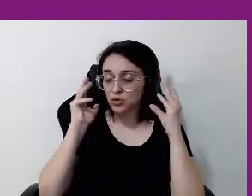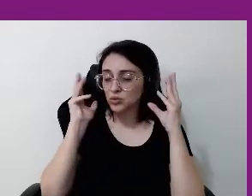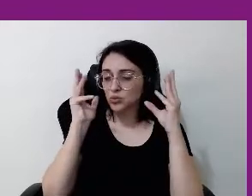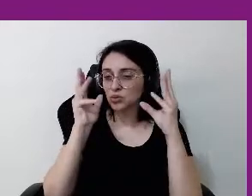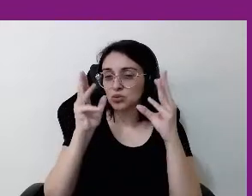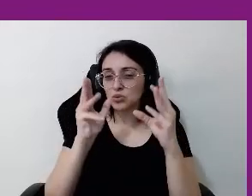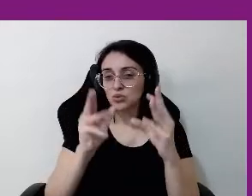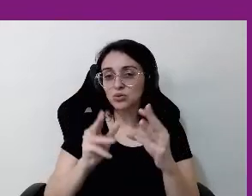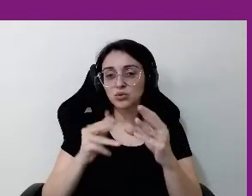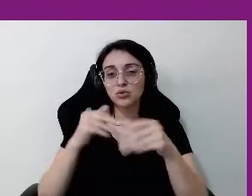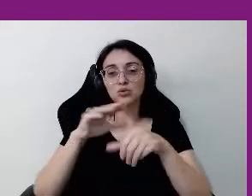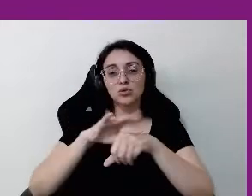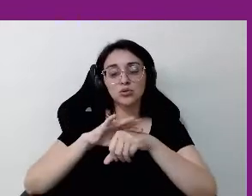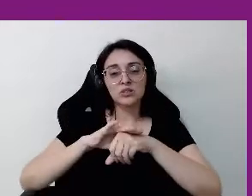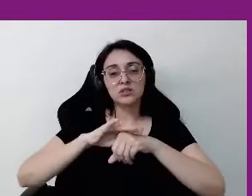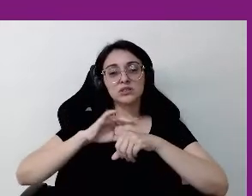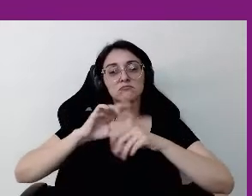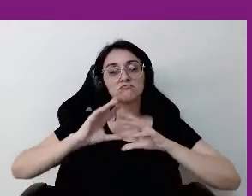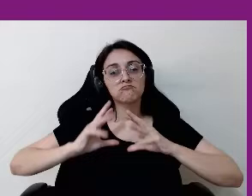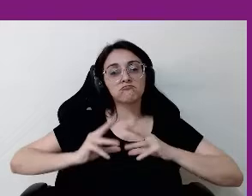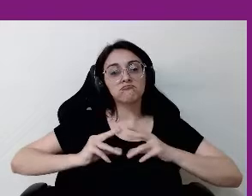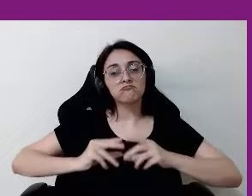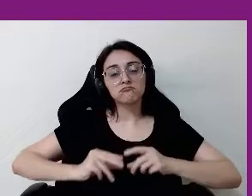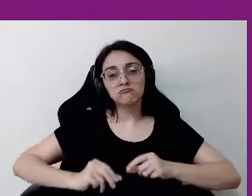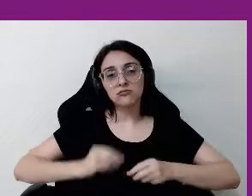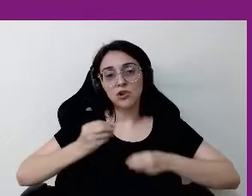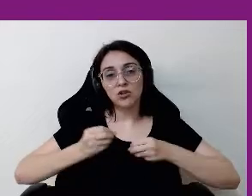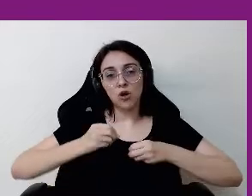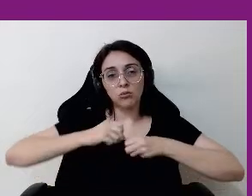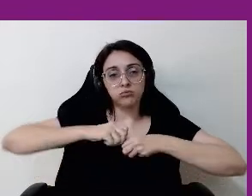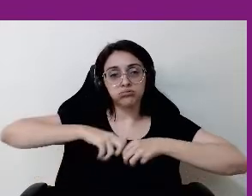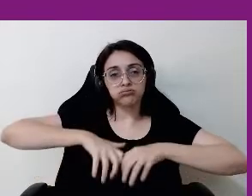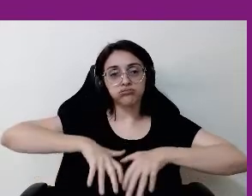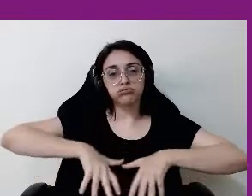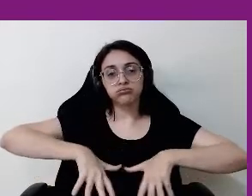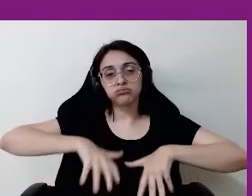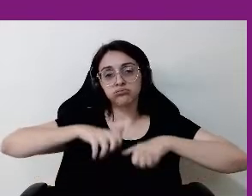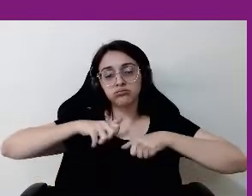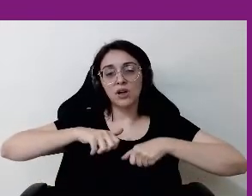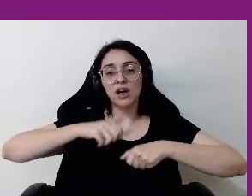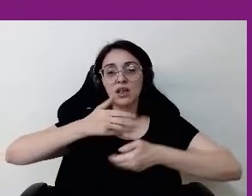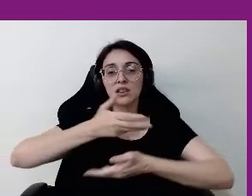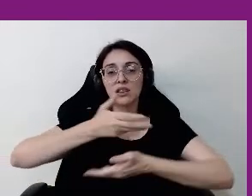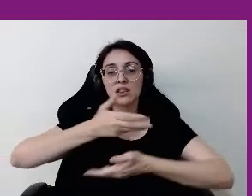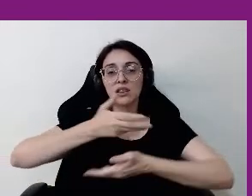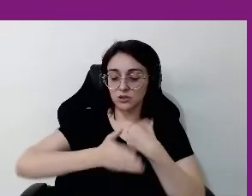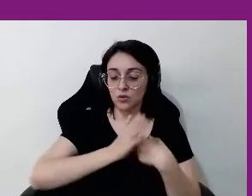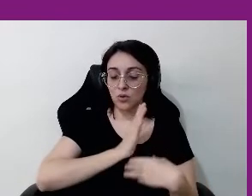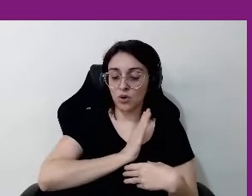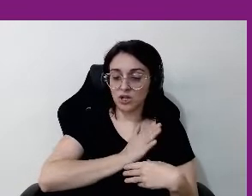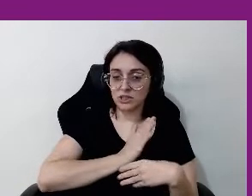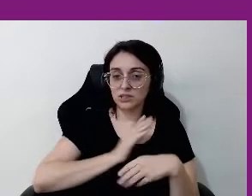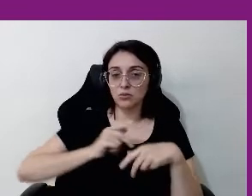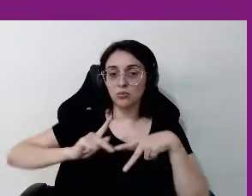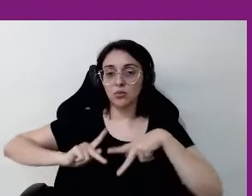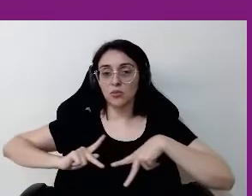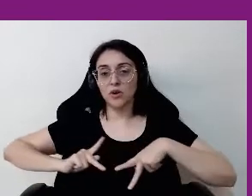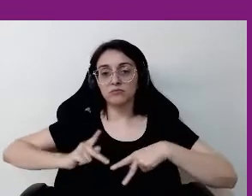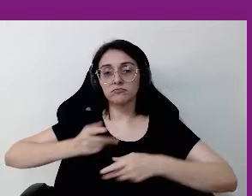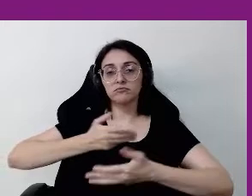a fisiopatologia e como ventilar e as interações entre o coração e o